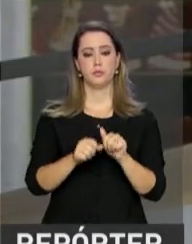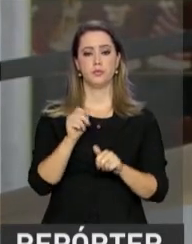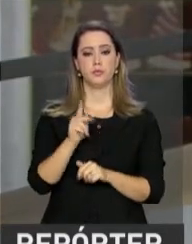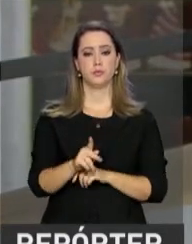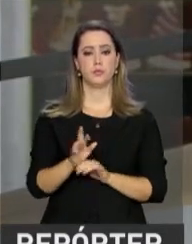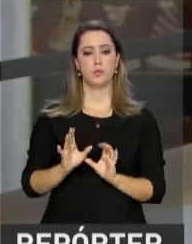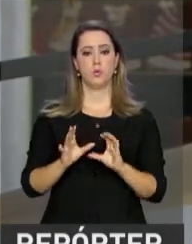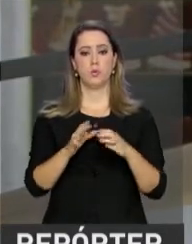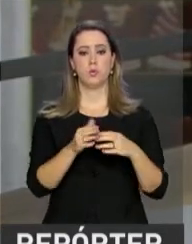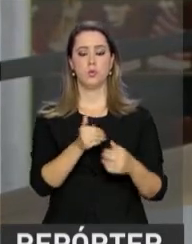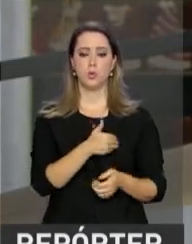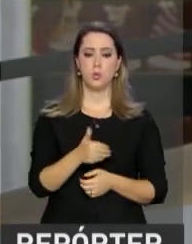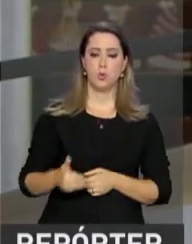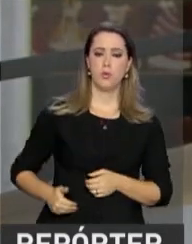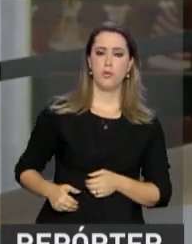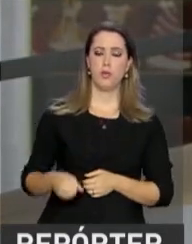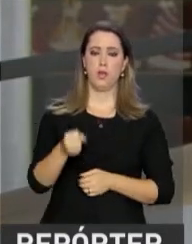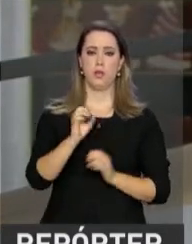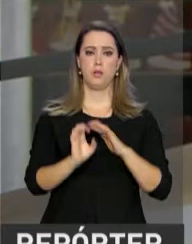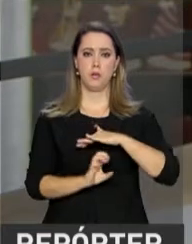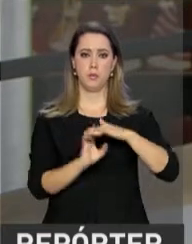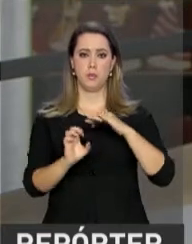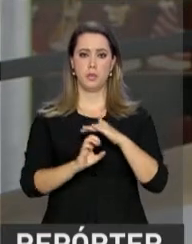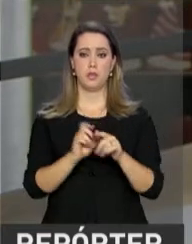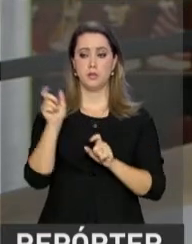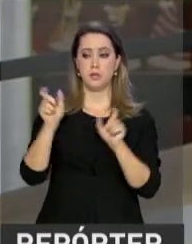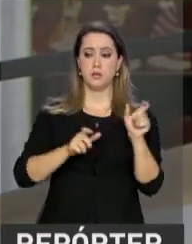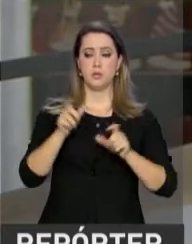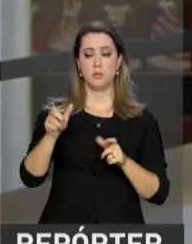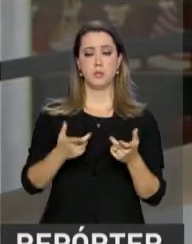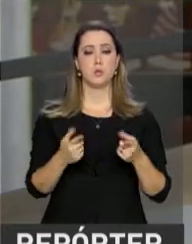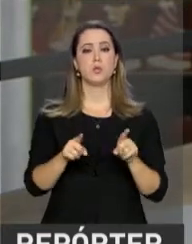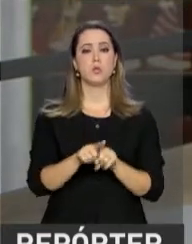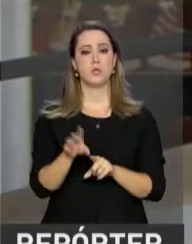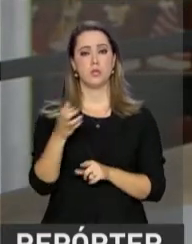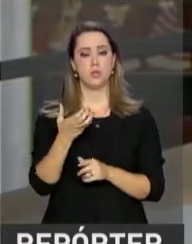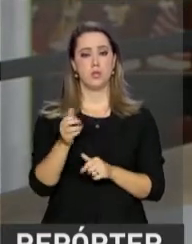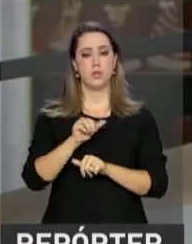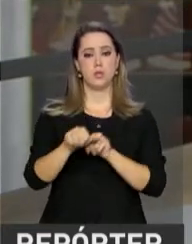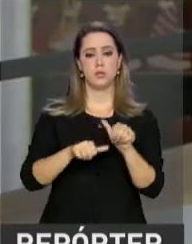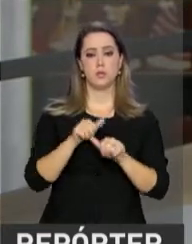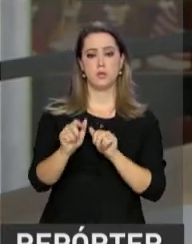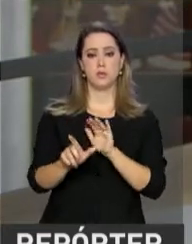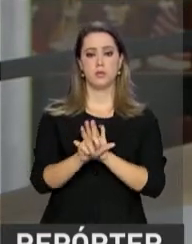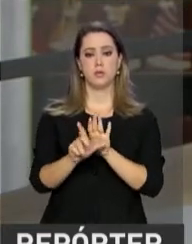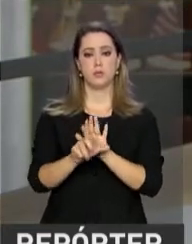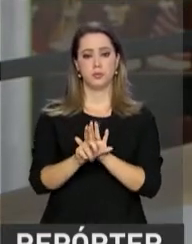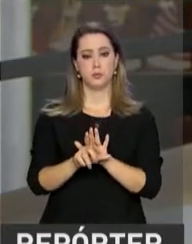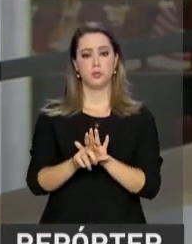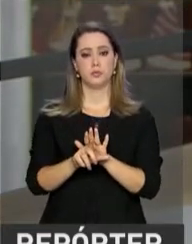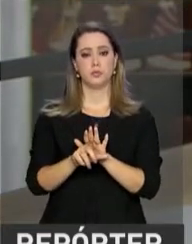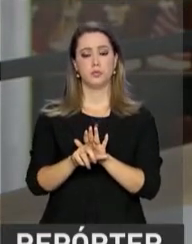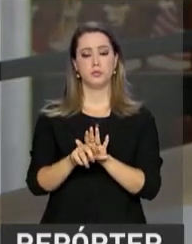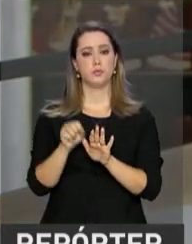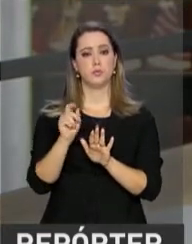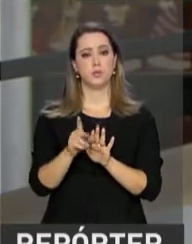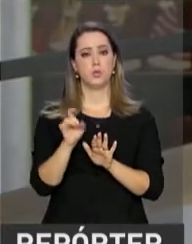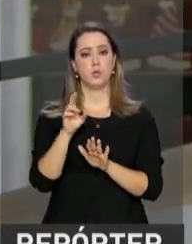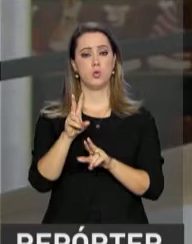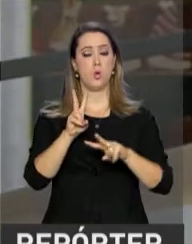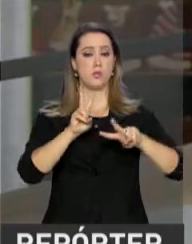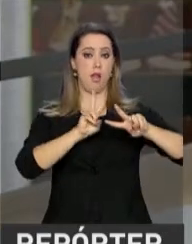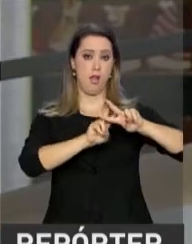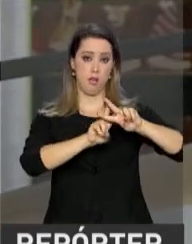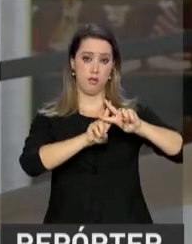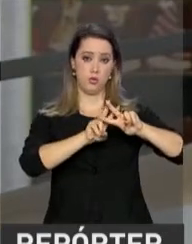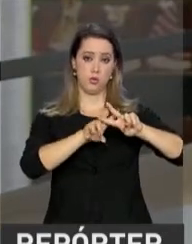envolve órgãos públicos empresas e internautas em favor das mudanças na legislação brasileira basta usar a hashtag